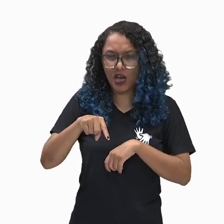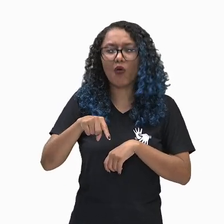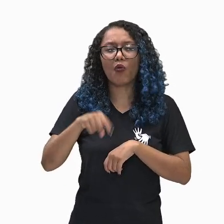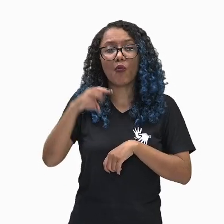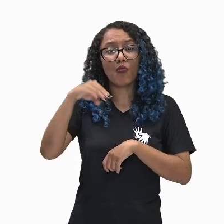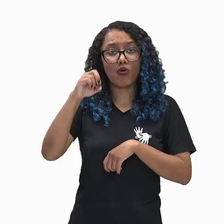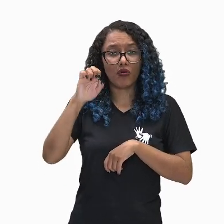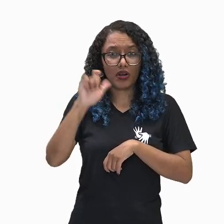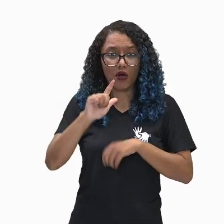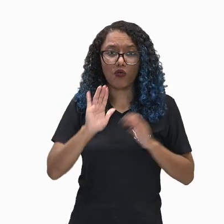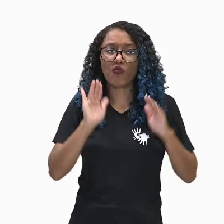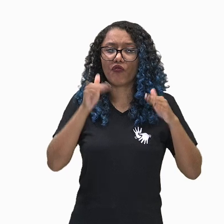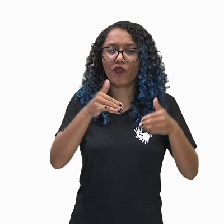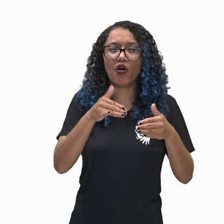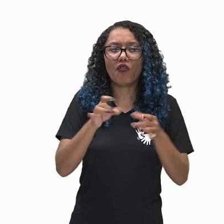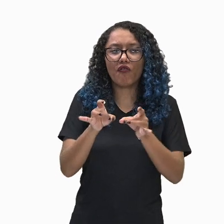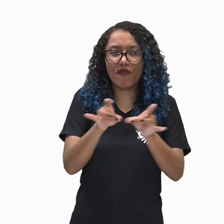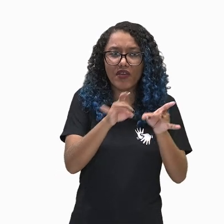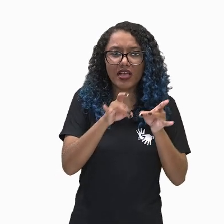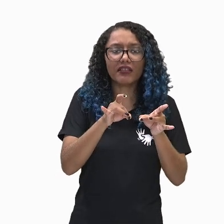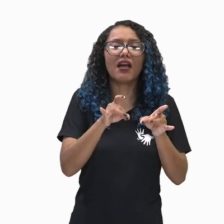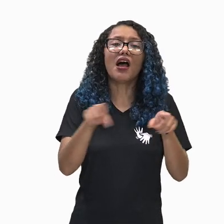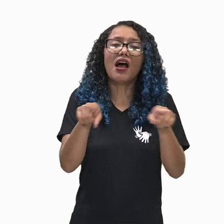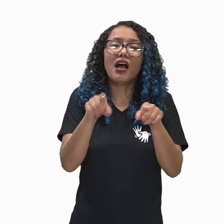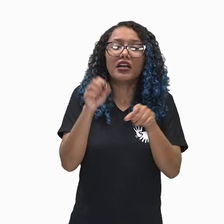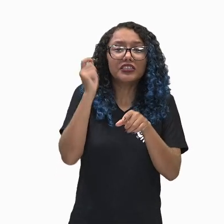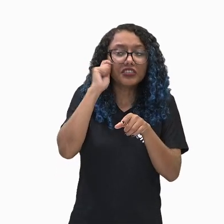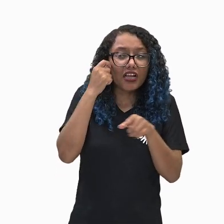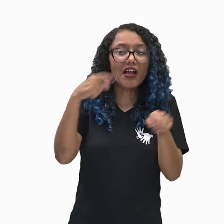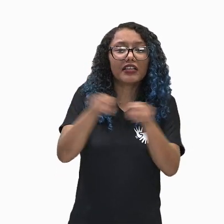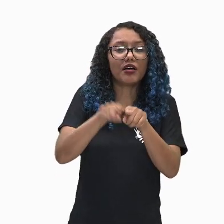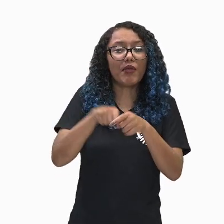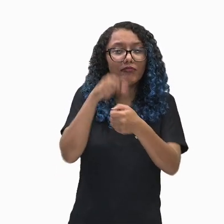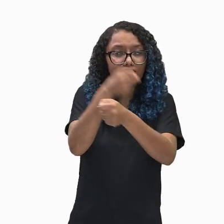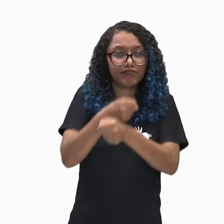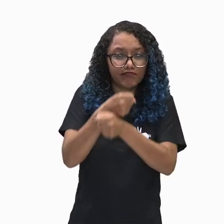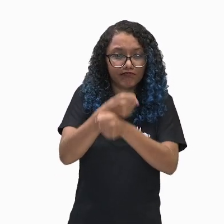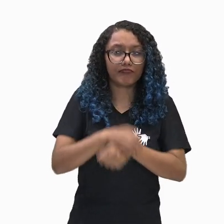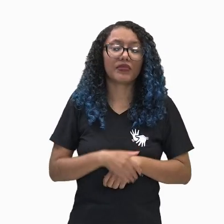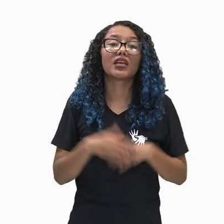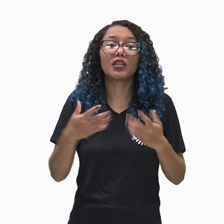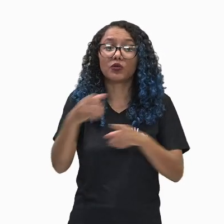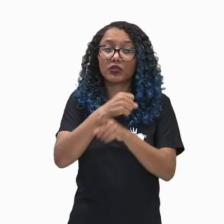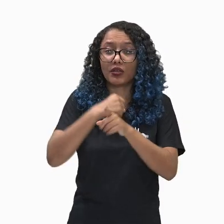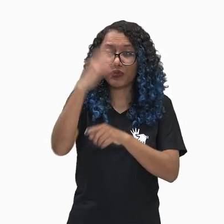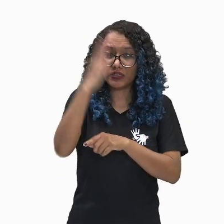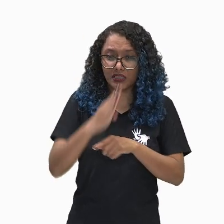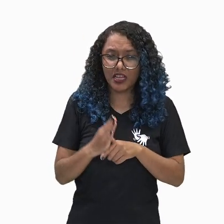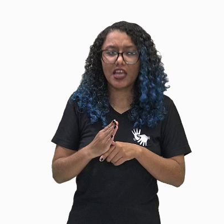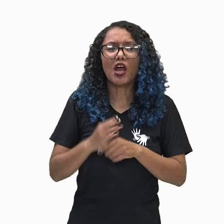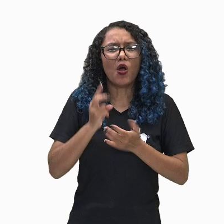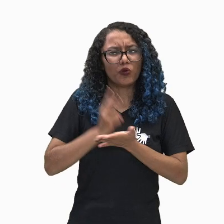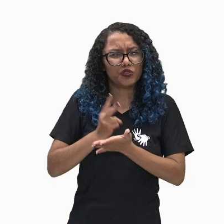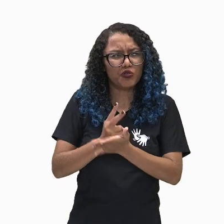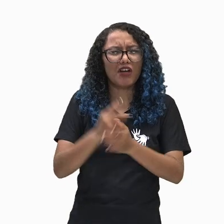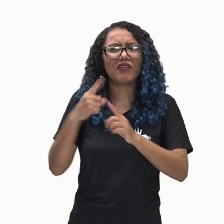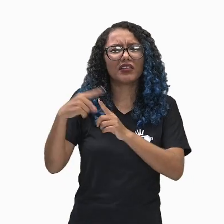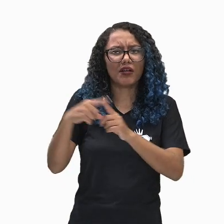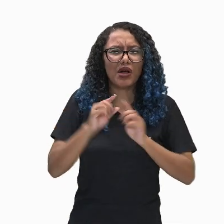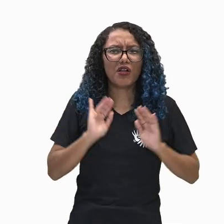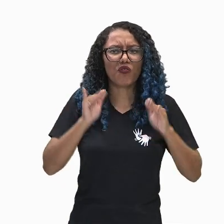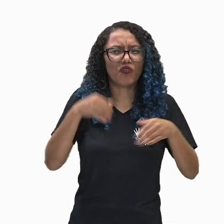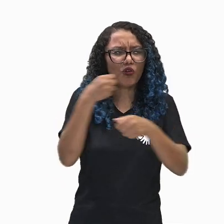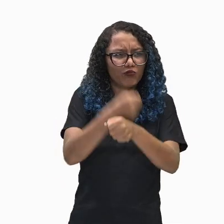à escravidão. A sociedade brasileira, possuidora de grande mão de obra escrava,